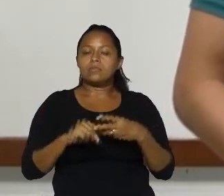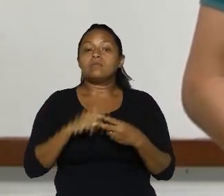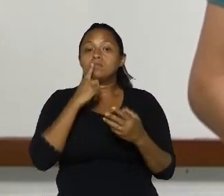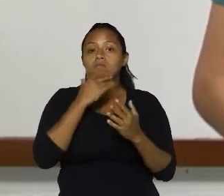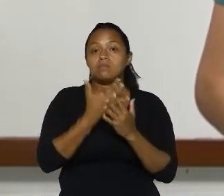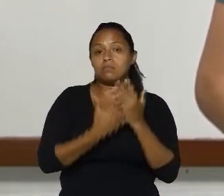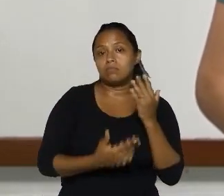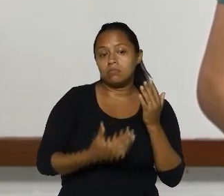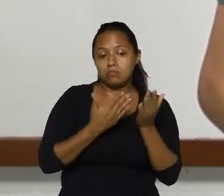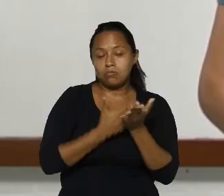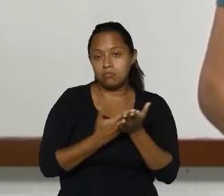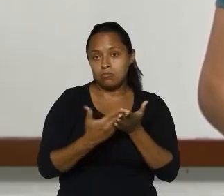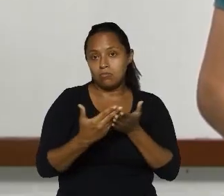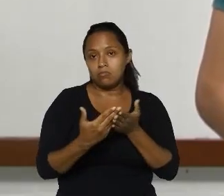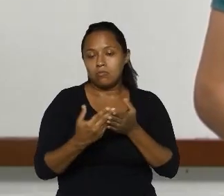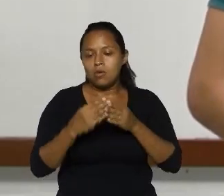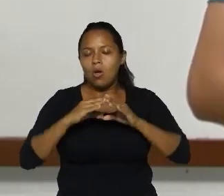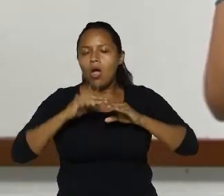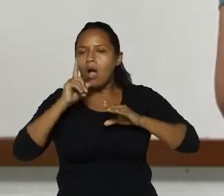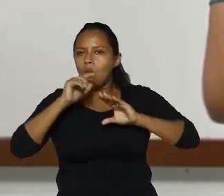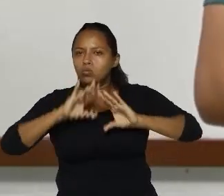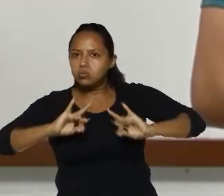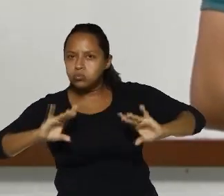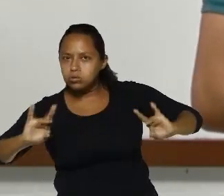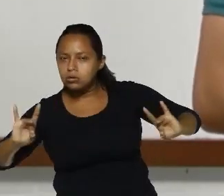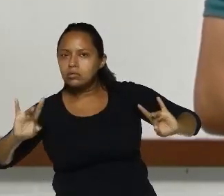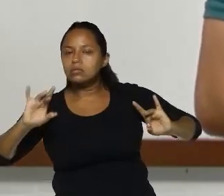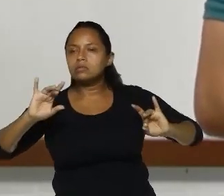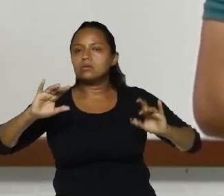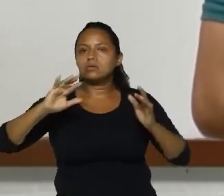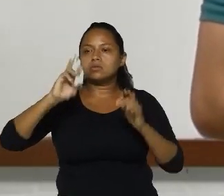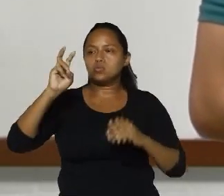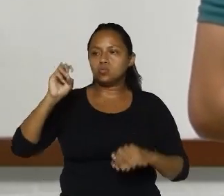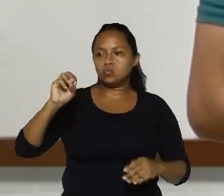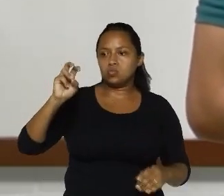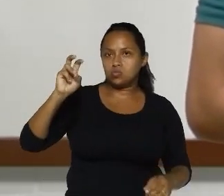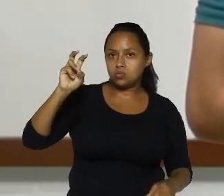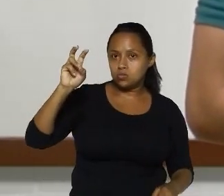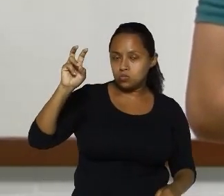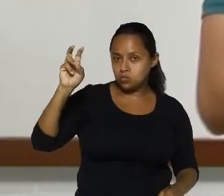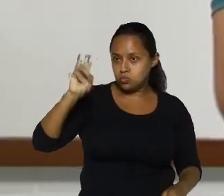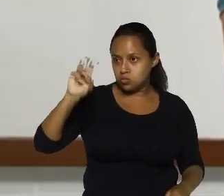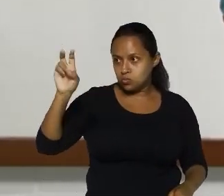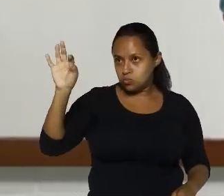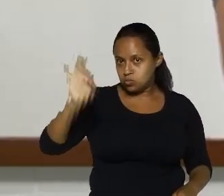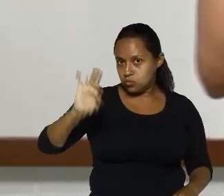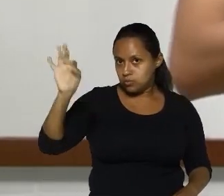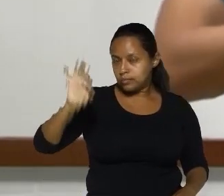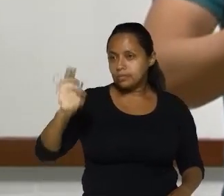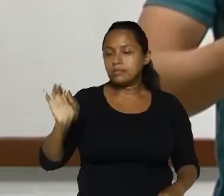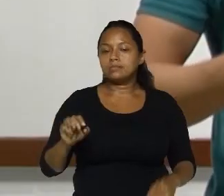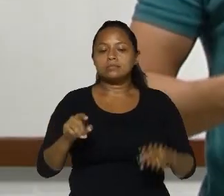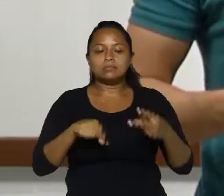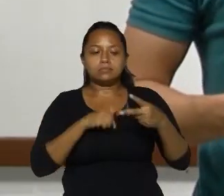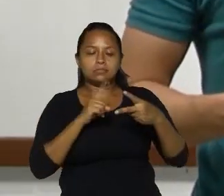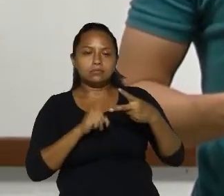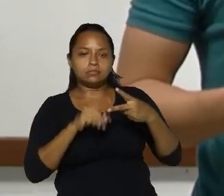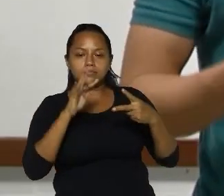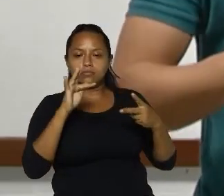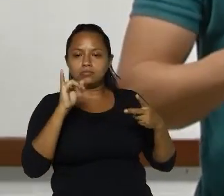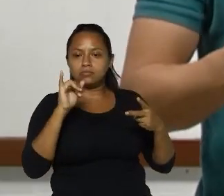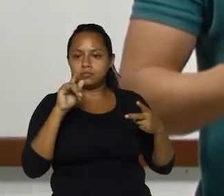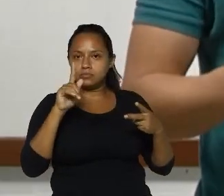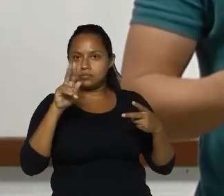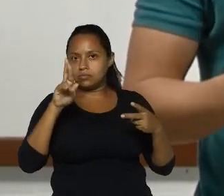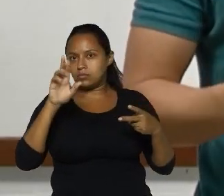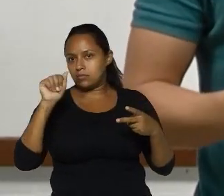formado pelo plasma, que é a parte líquida, que representa 55% do sangue, e os elementos figurados,